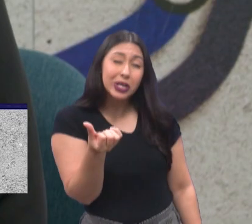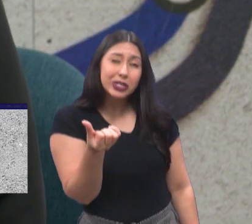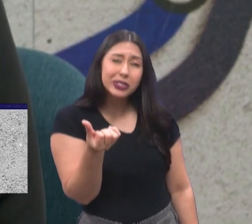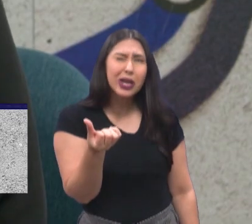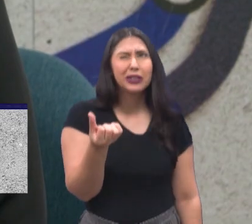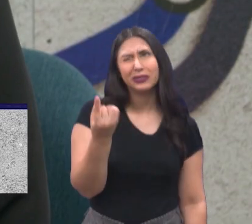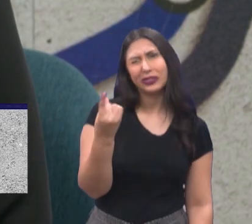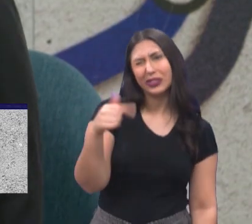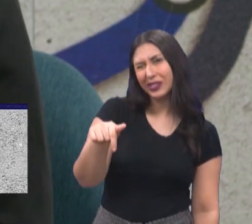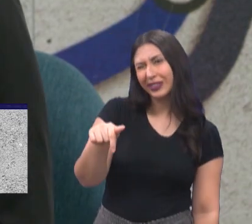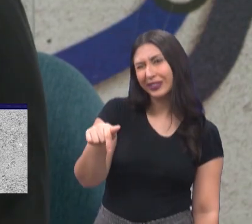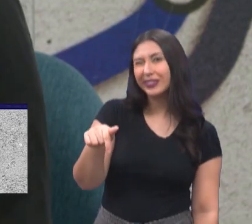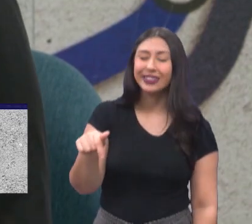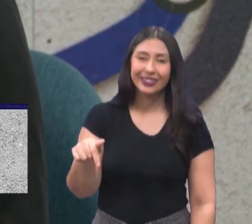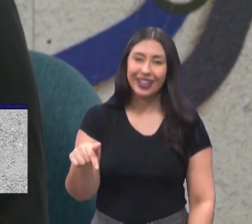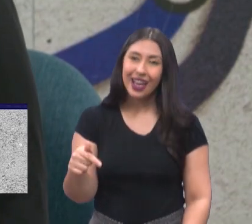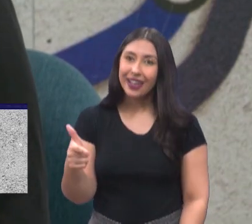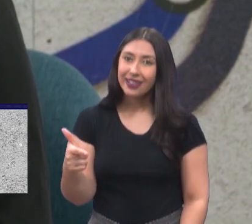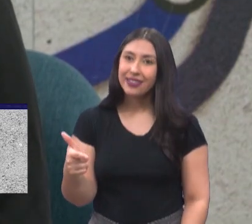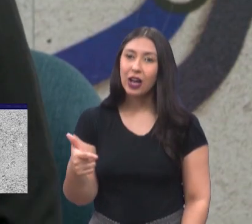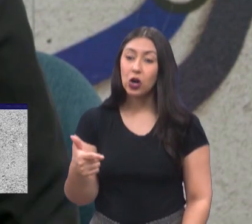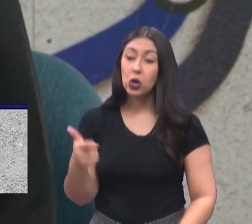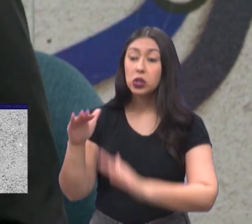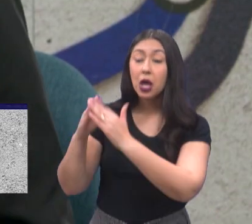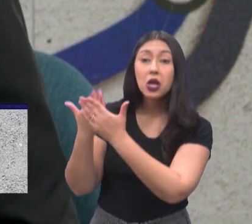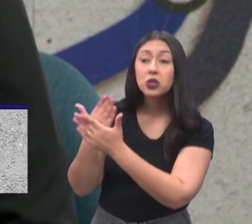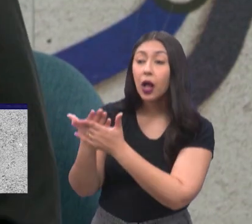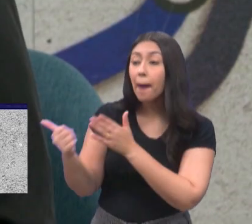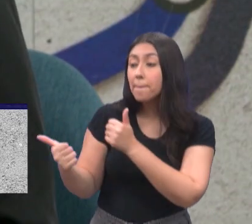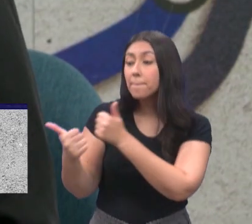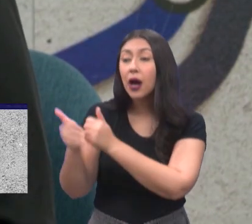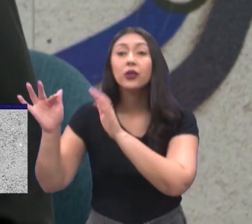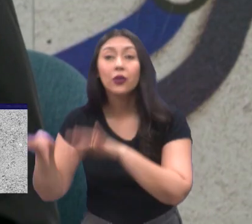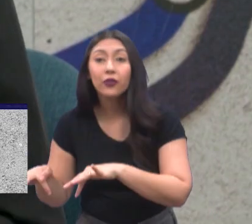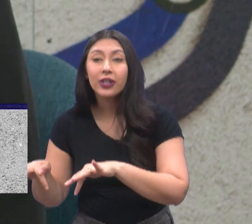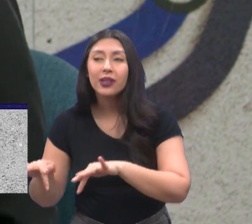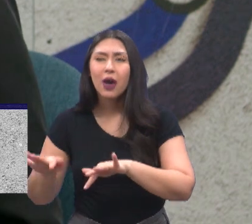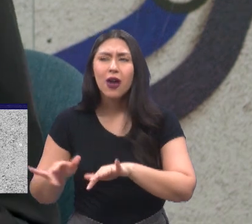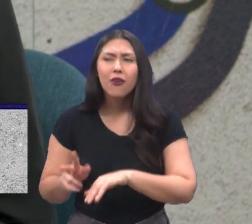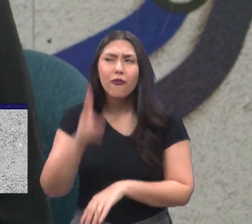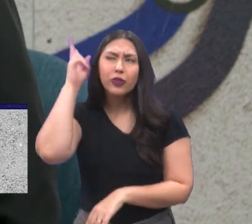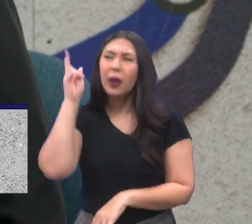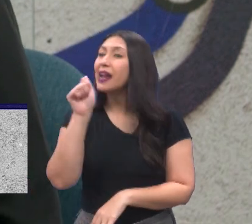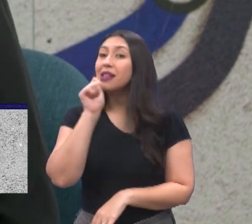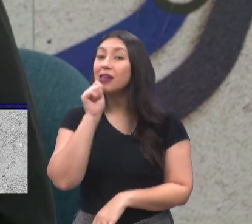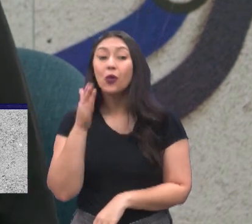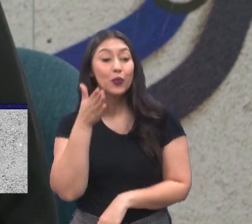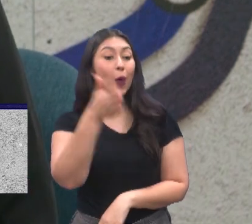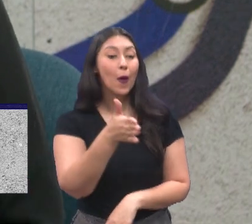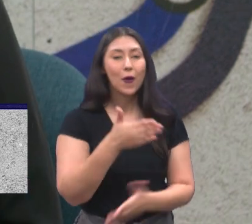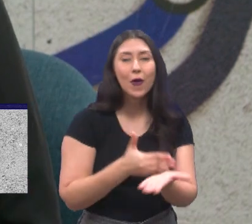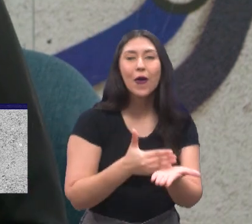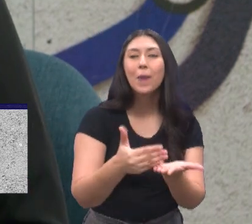17 anos, olha só, que estão terminando o colégio e aí querem dar um tempo no vestibular, aí vai lá para a gente criar, né?